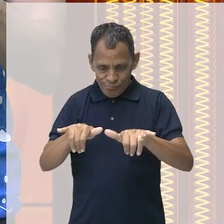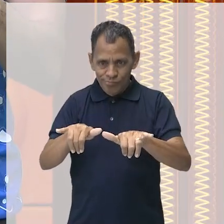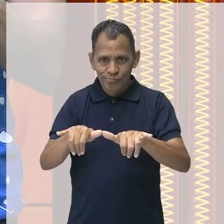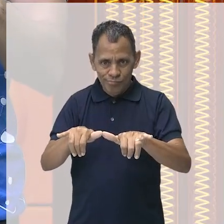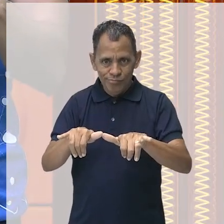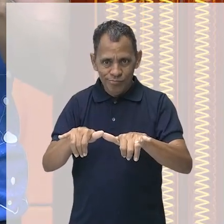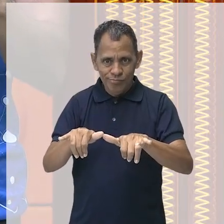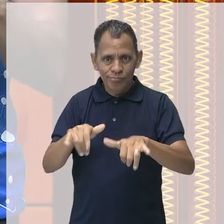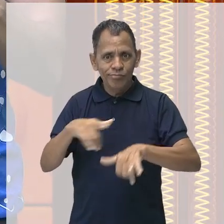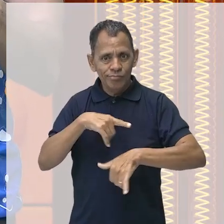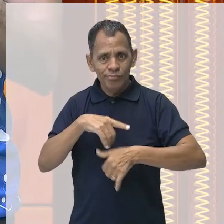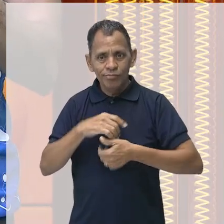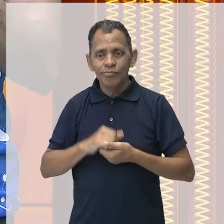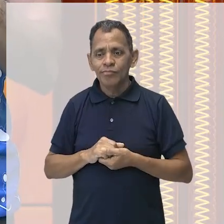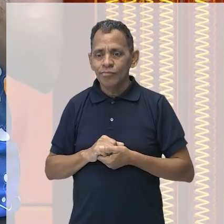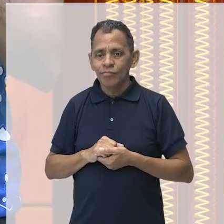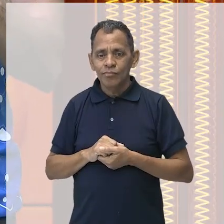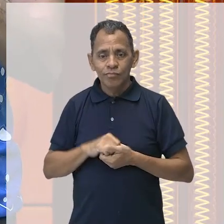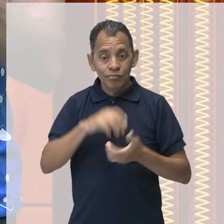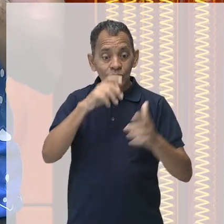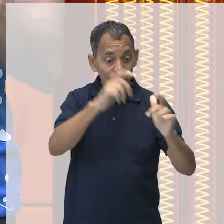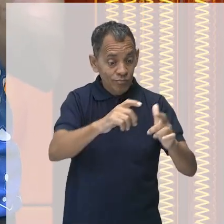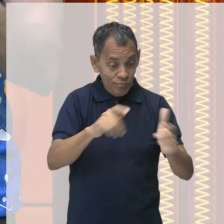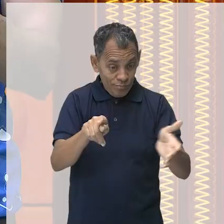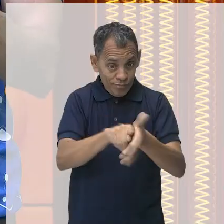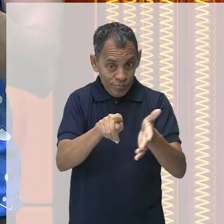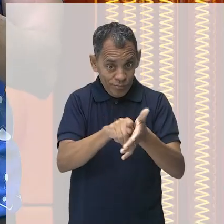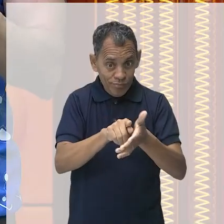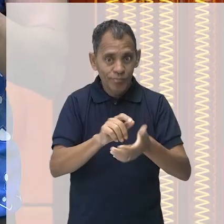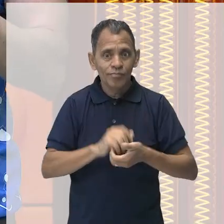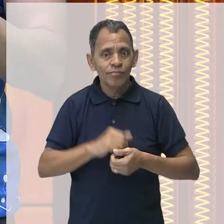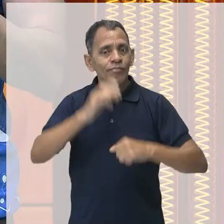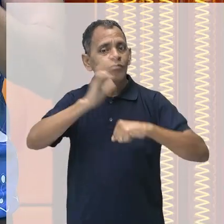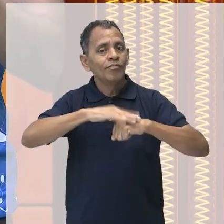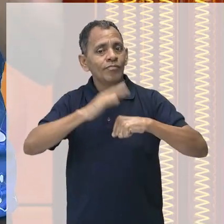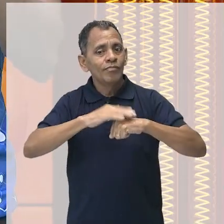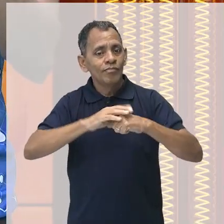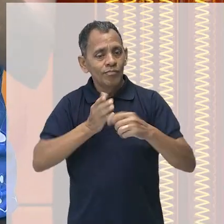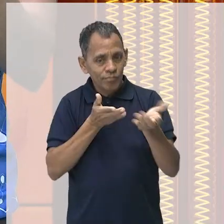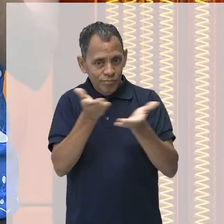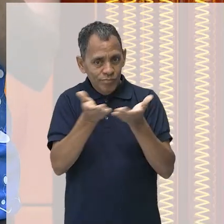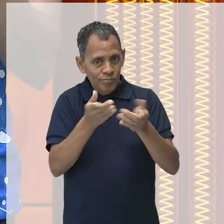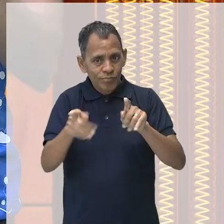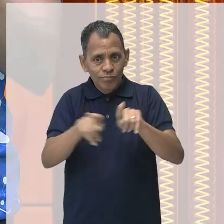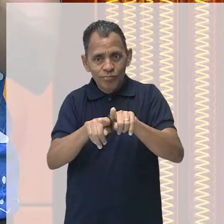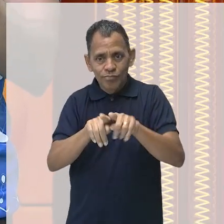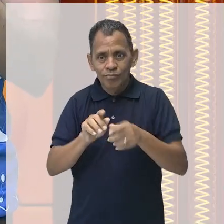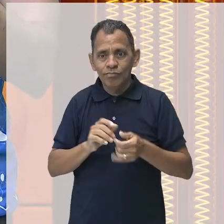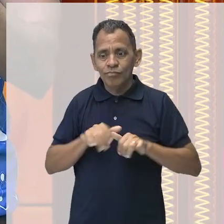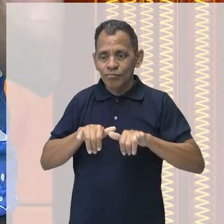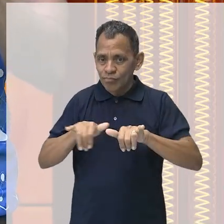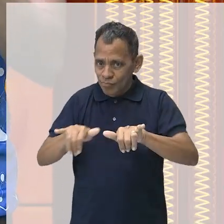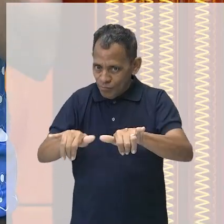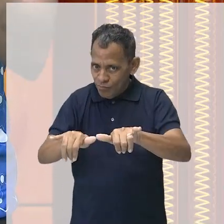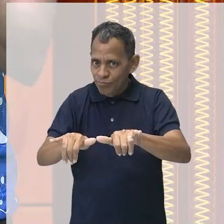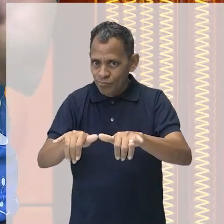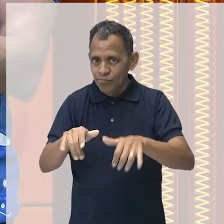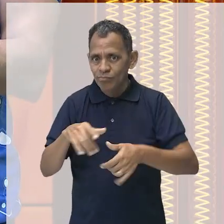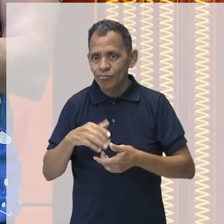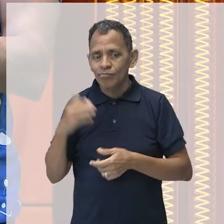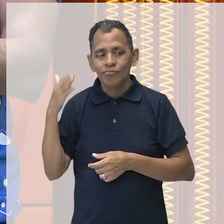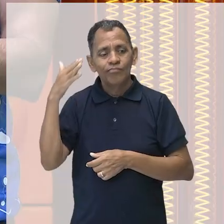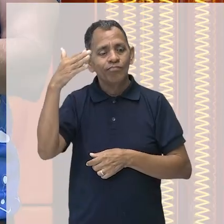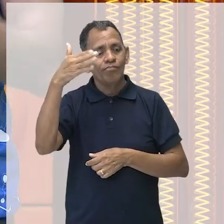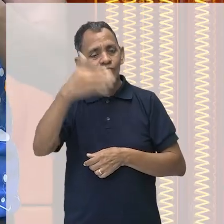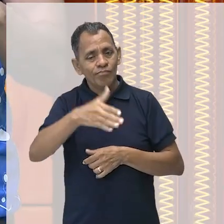Hoje a gente tem os terminais, né, os caixas de autoatendimento. Você nas grandes redes de supermercado aqui em Manaus, né? Você vai a uma rede